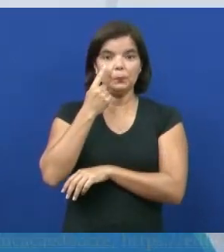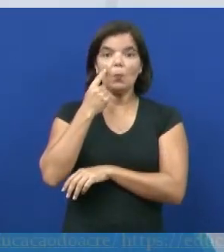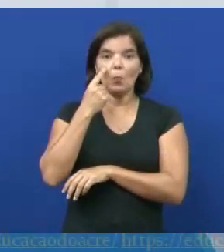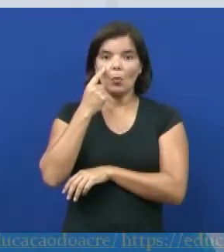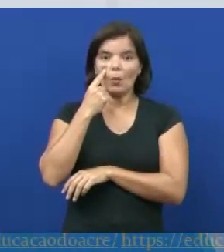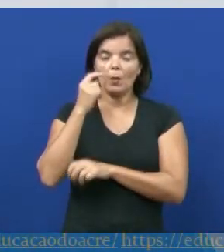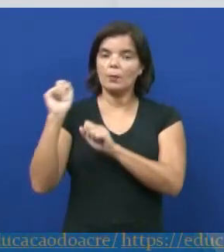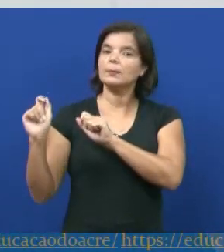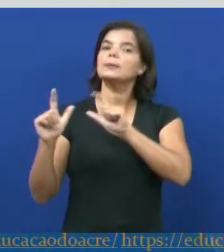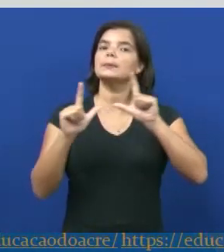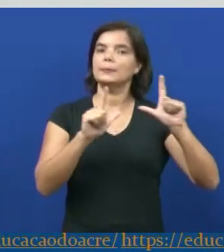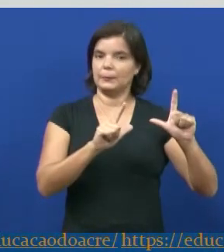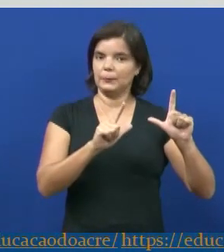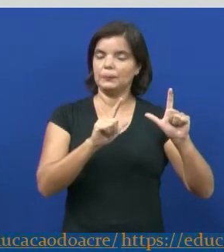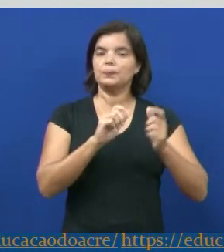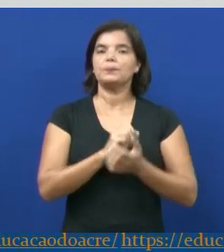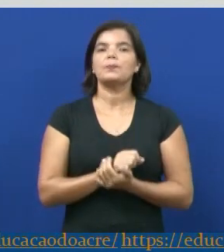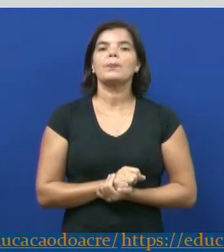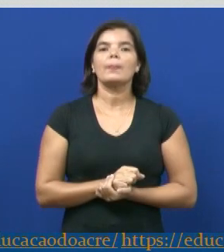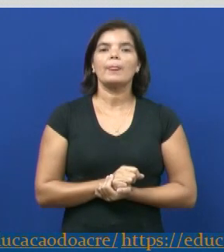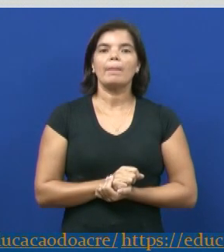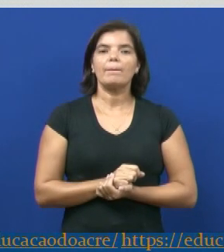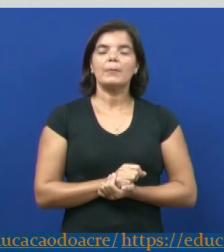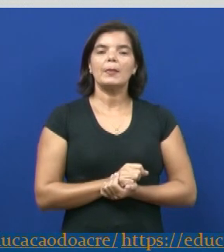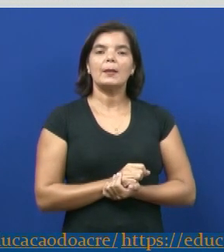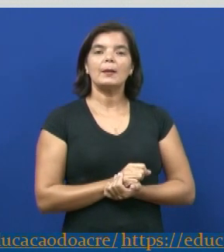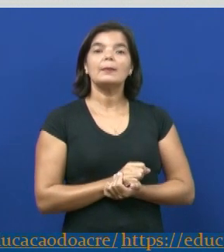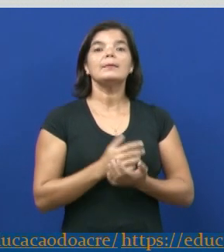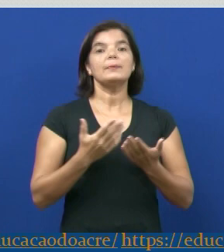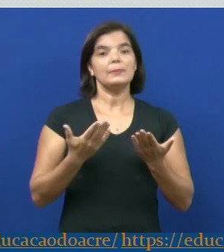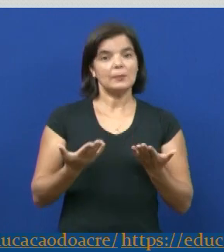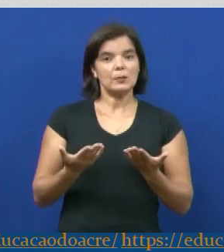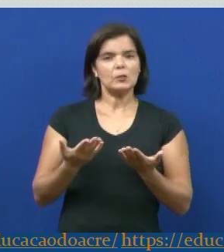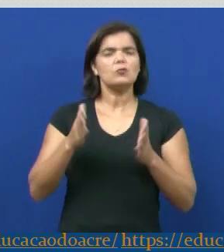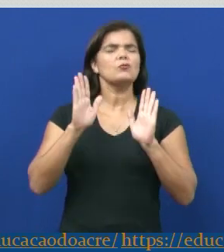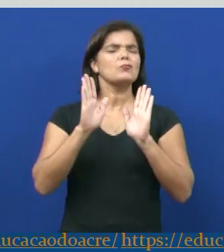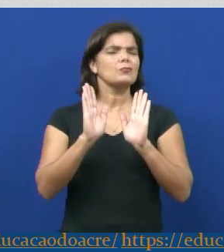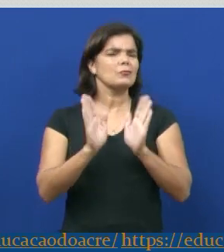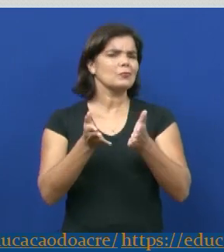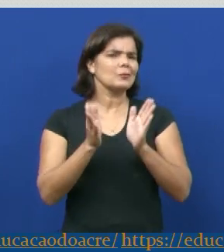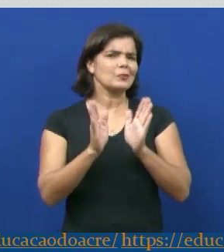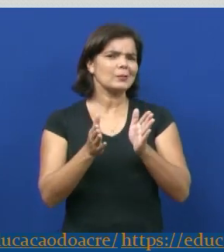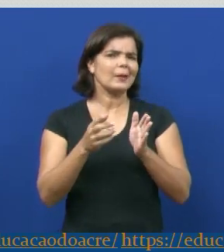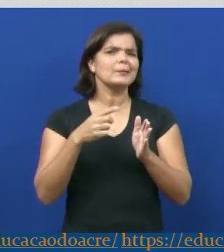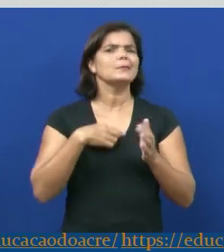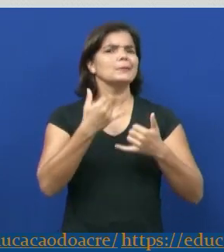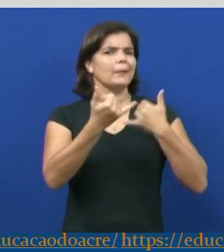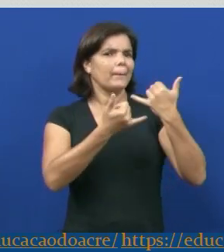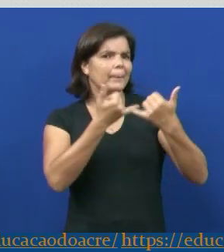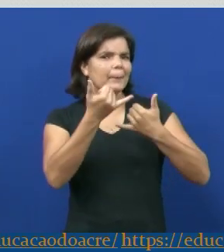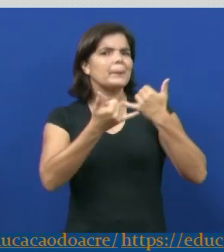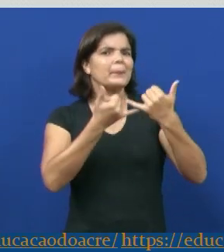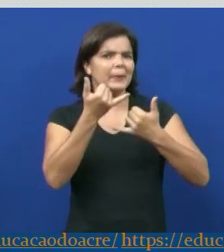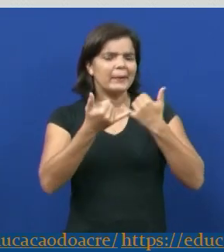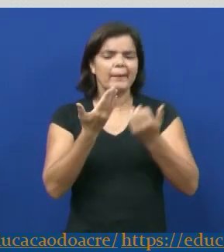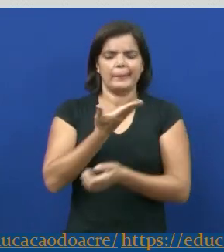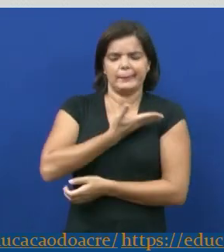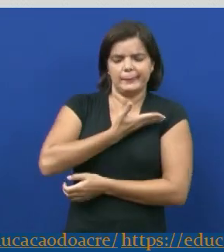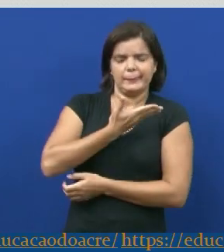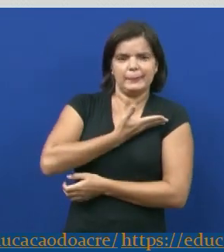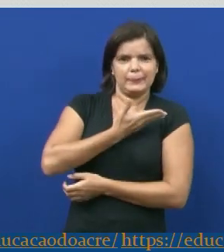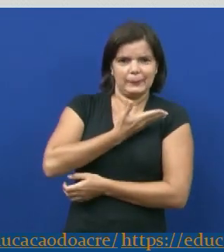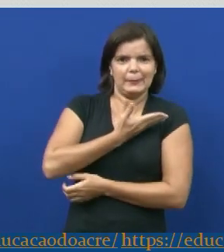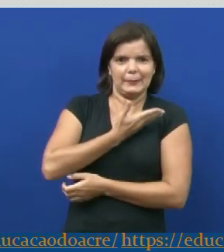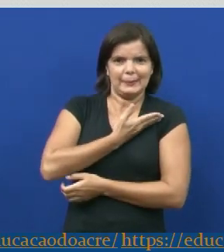slide à sua frente, né? Você já deve ter brincado com seus colegas